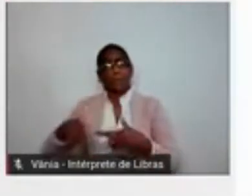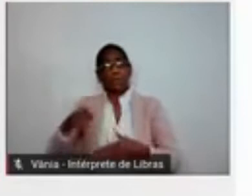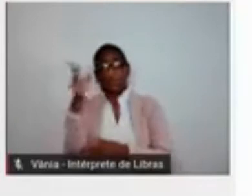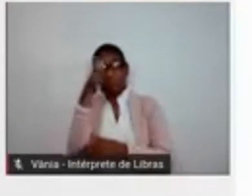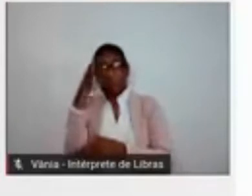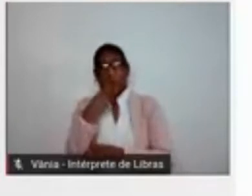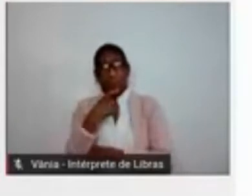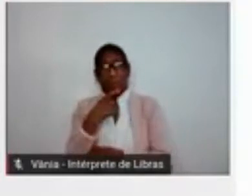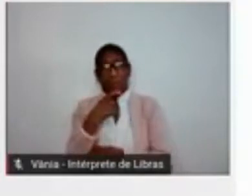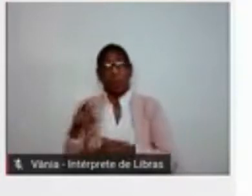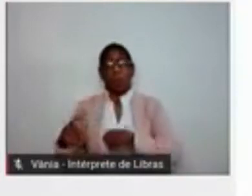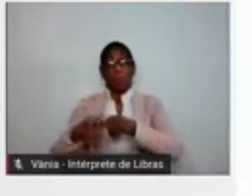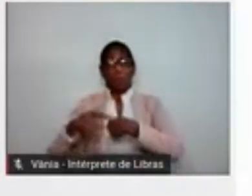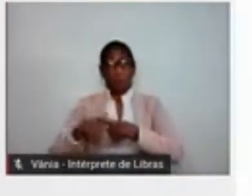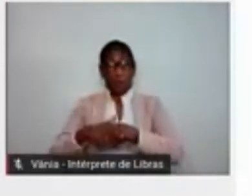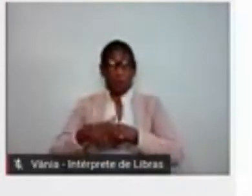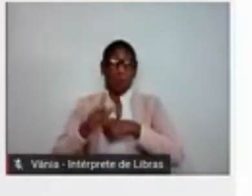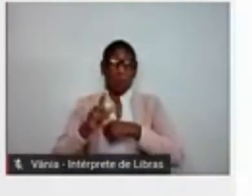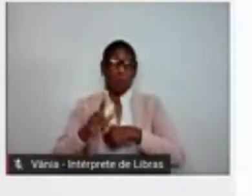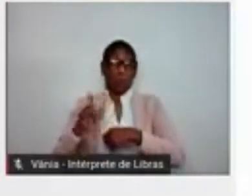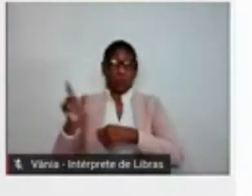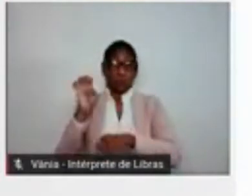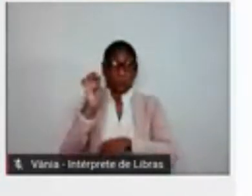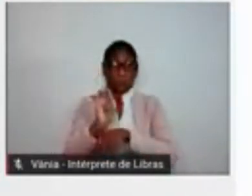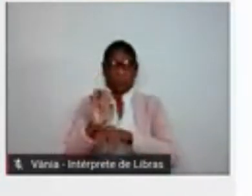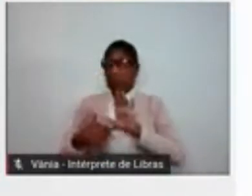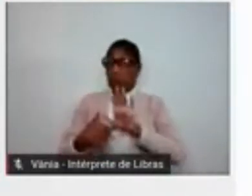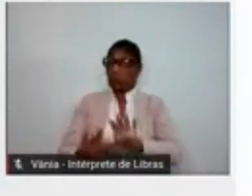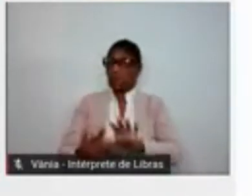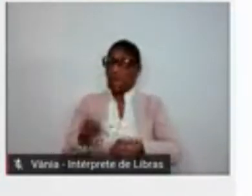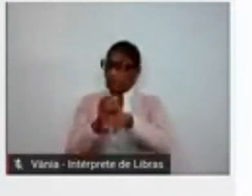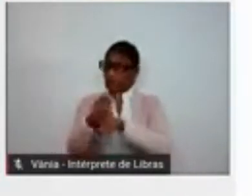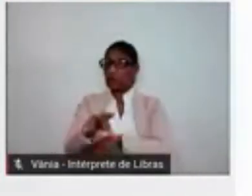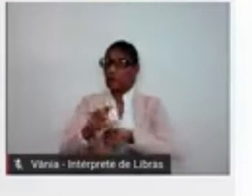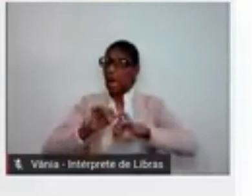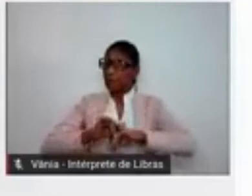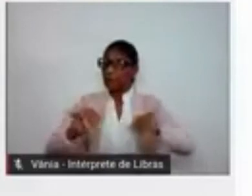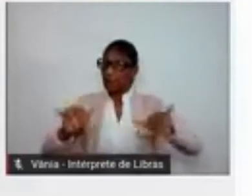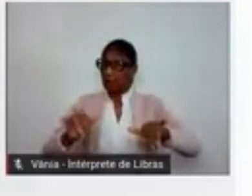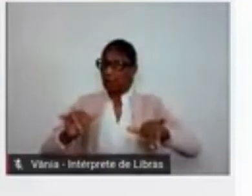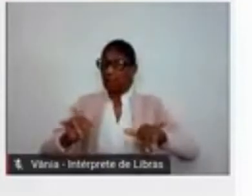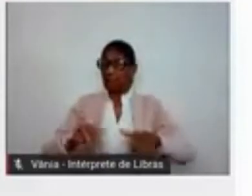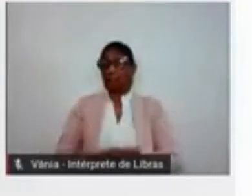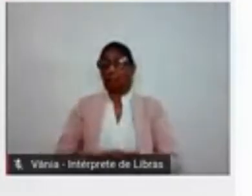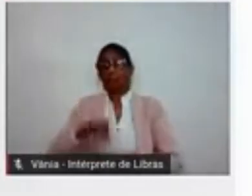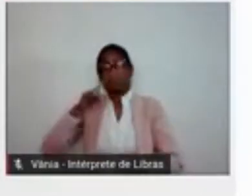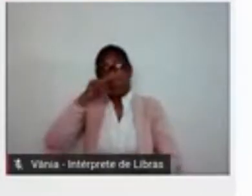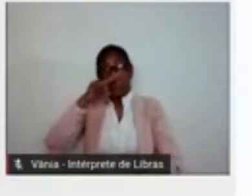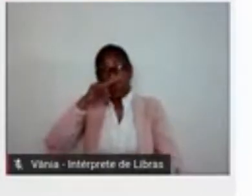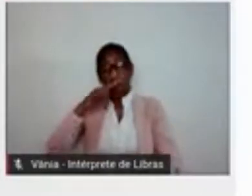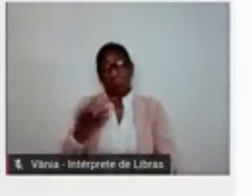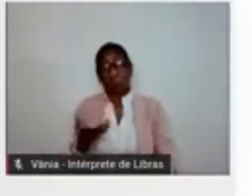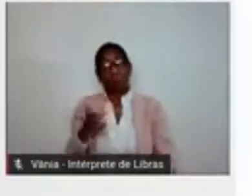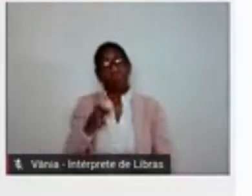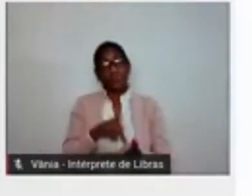que o papel do Estado é emitir esse alerta para as próprias regiões sobre os riscos que nós temos. É verdade, como a gente falou